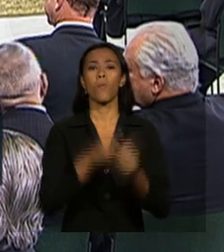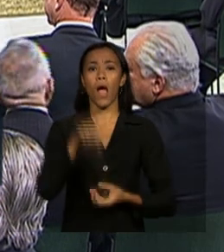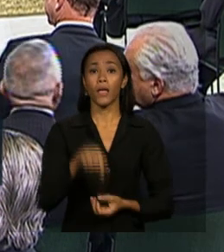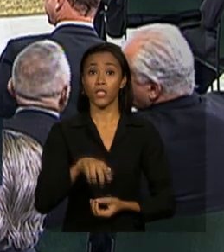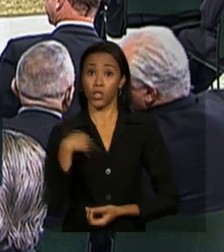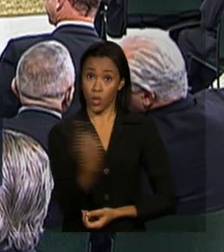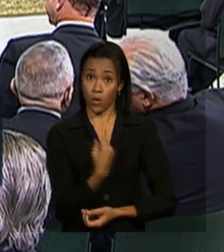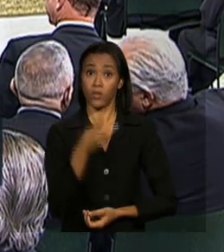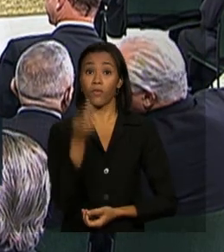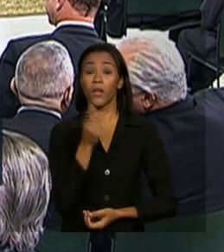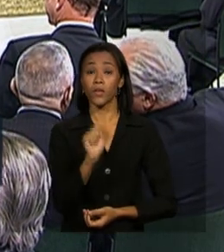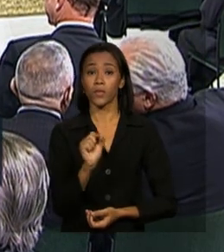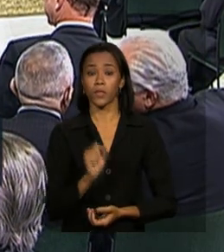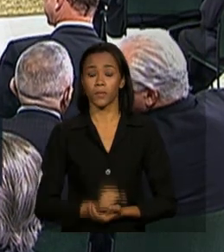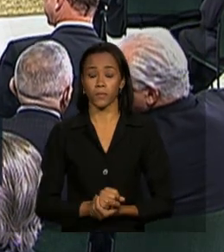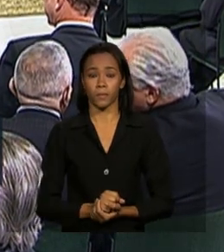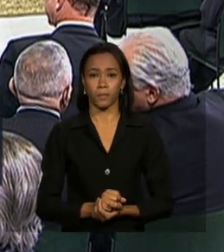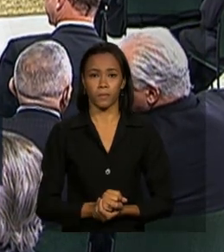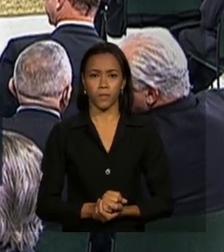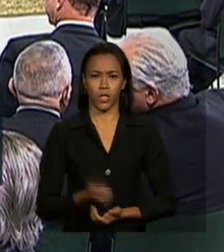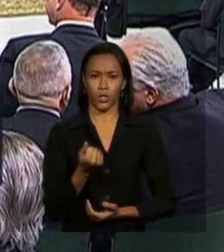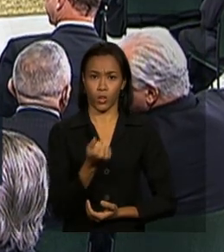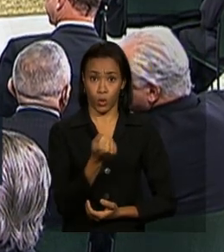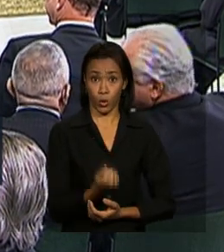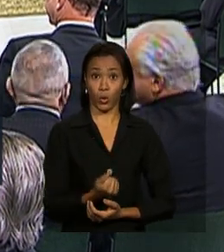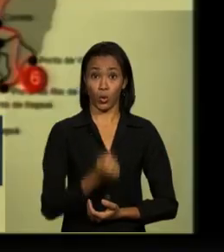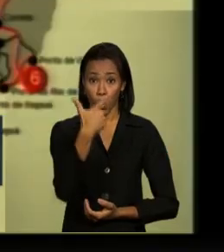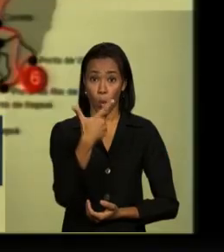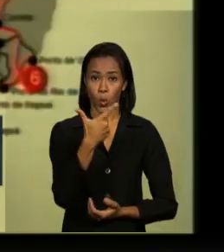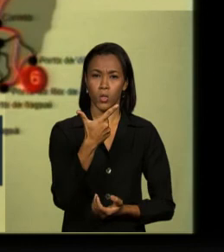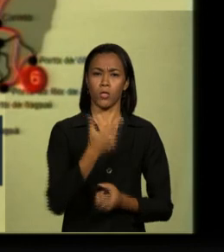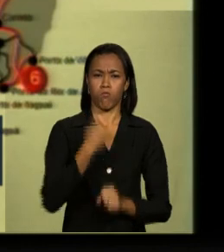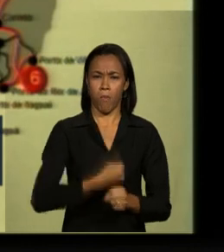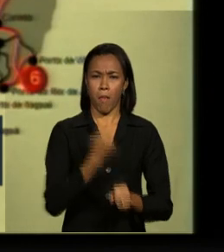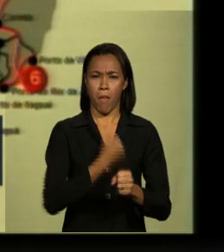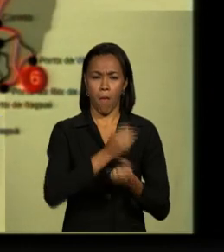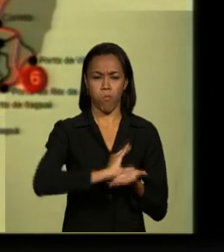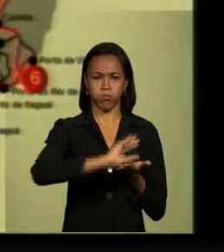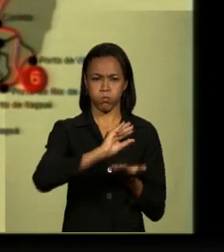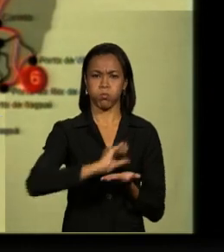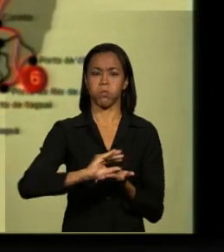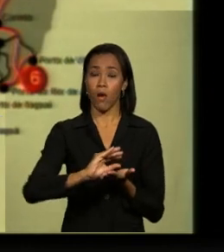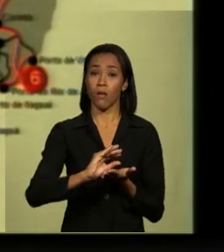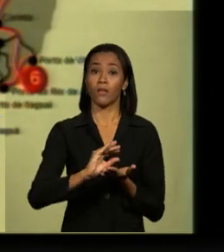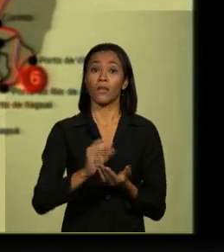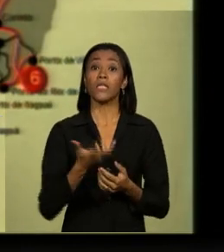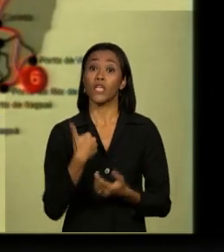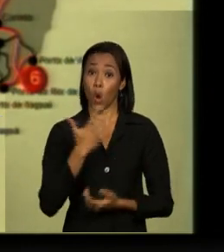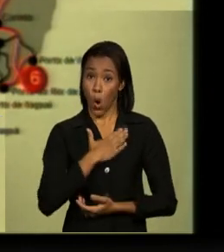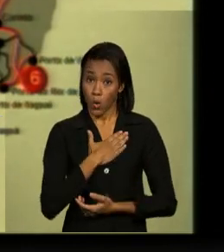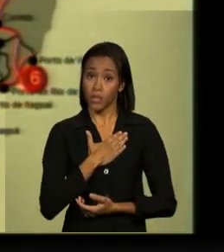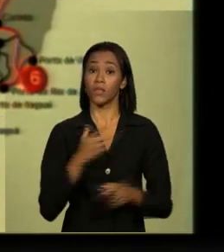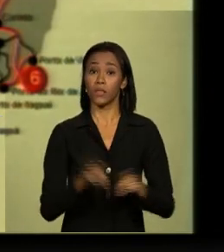e nós estamos falando de 12 Empreendimentos e gostaria